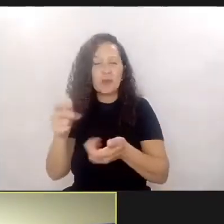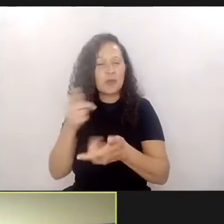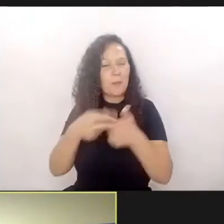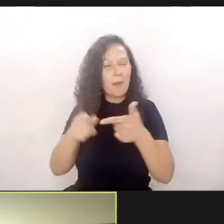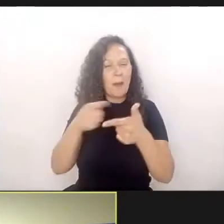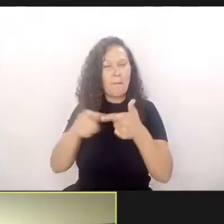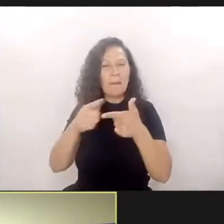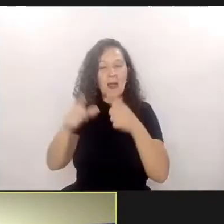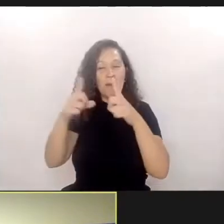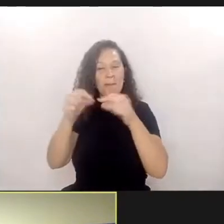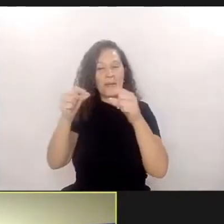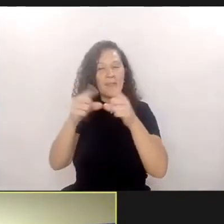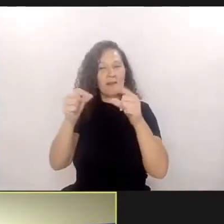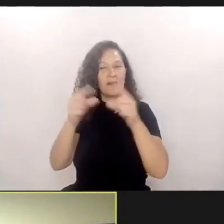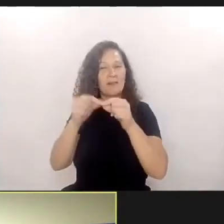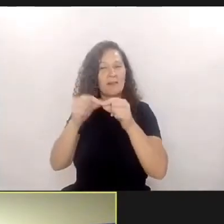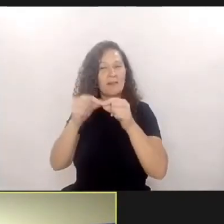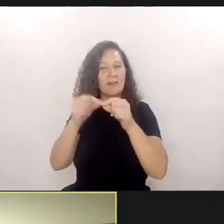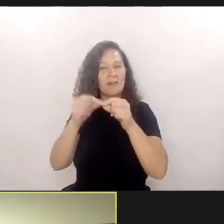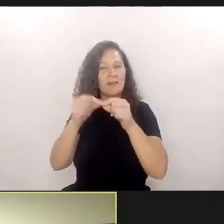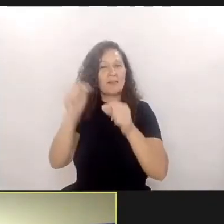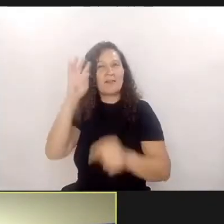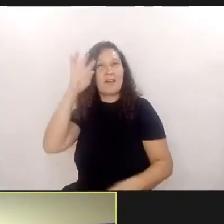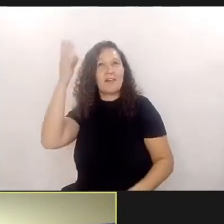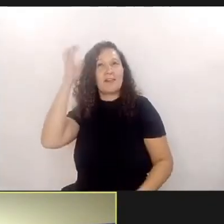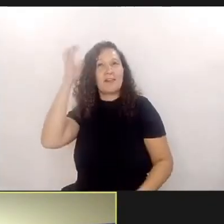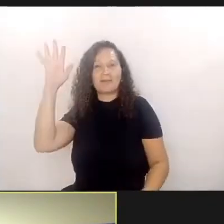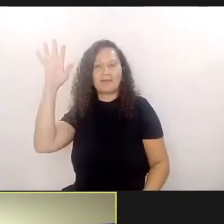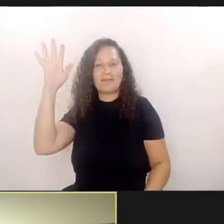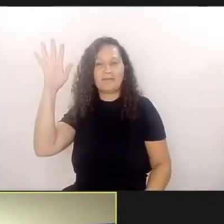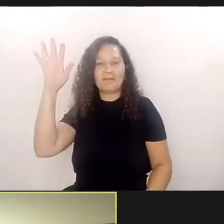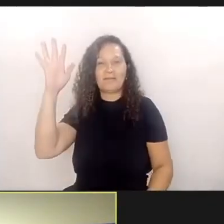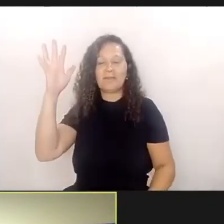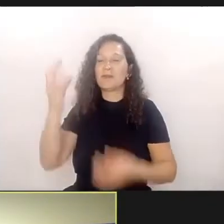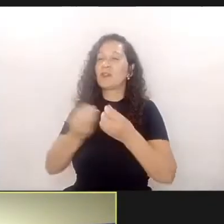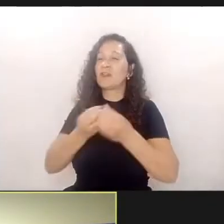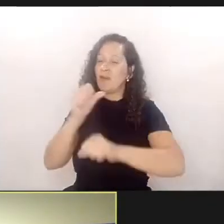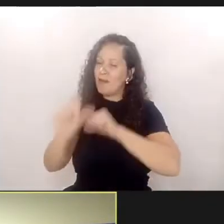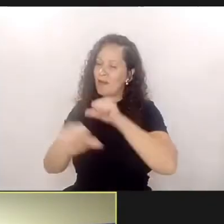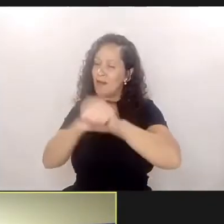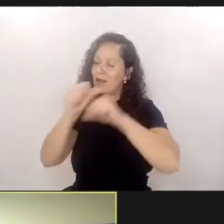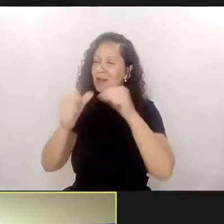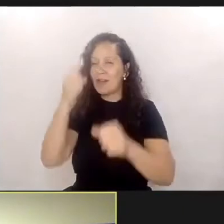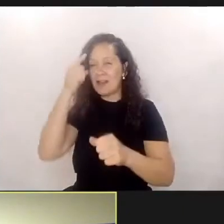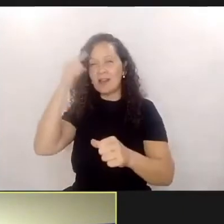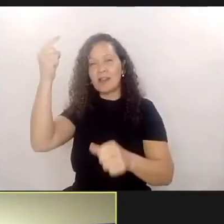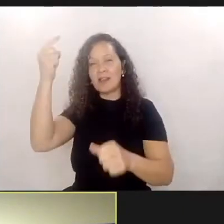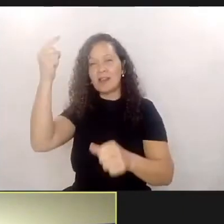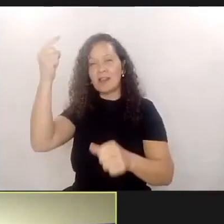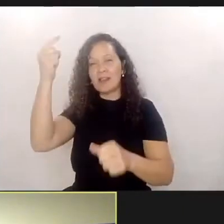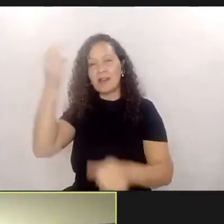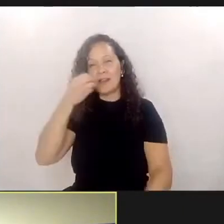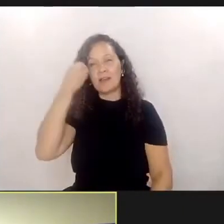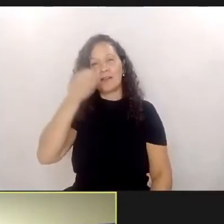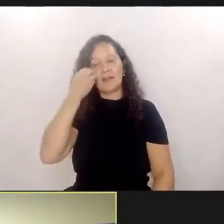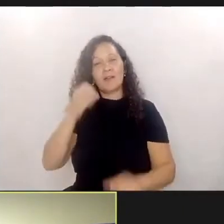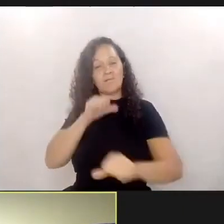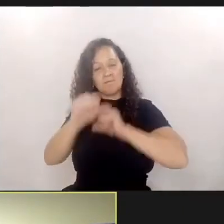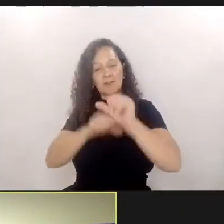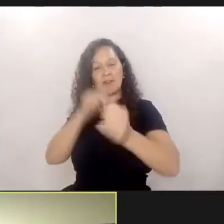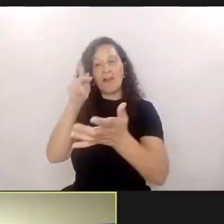imaginação. Como transpor, então, a teoria experimental a uma realidade tão distinta como a